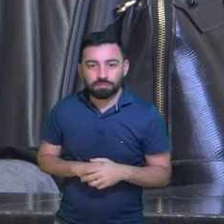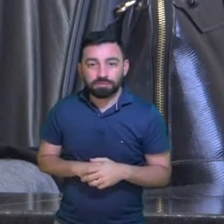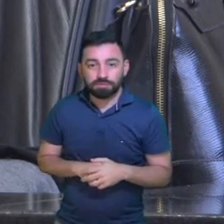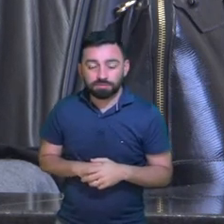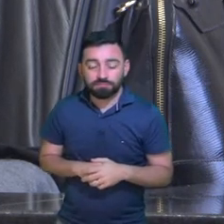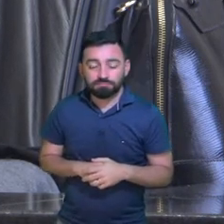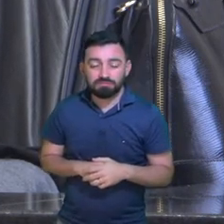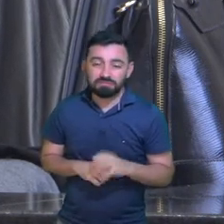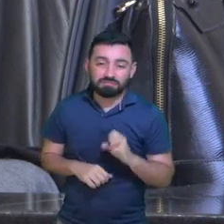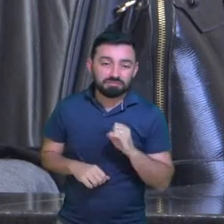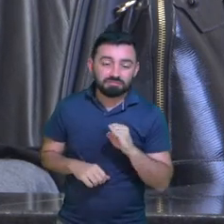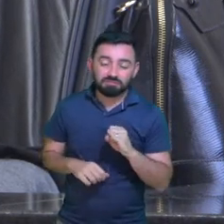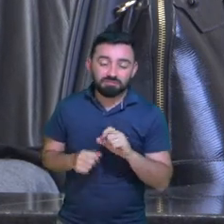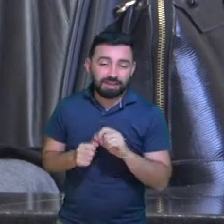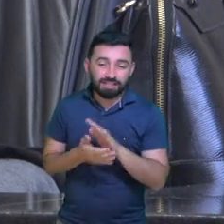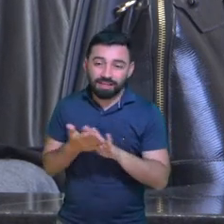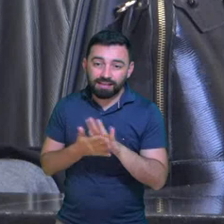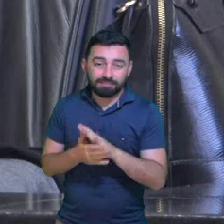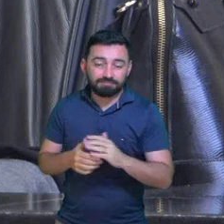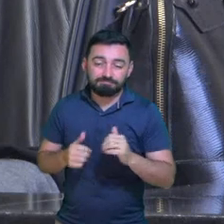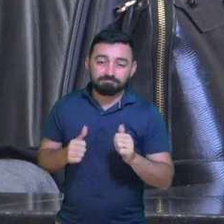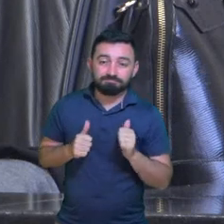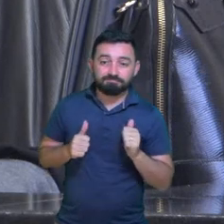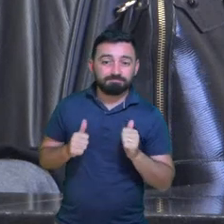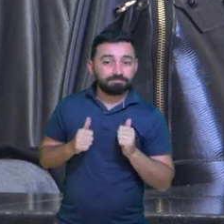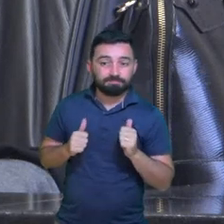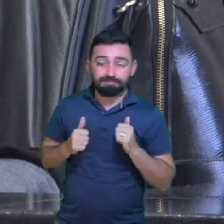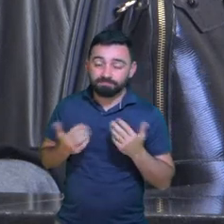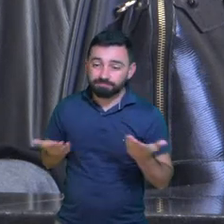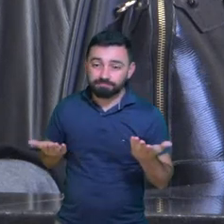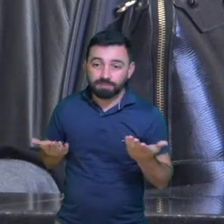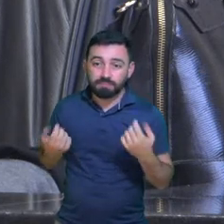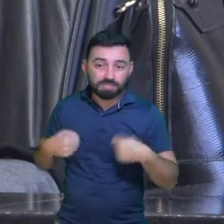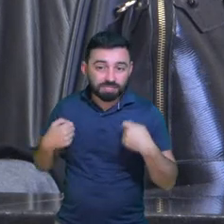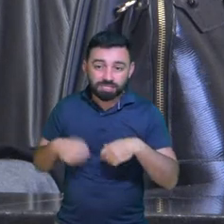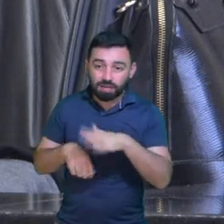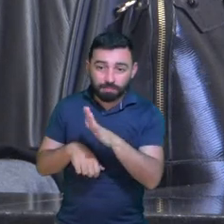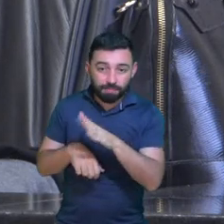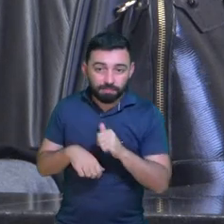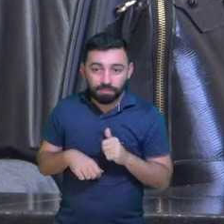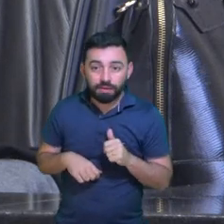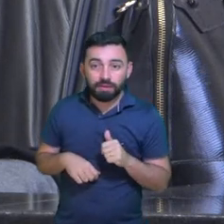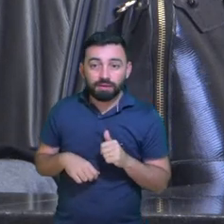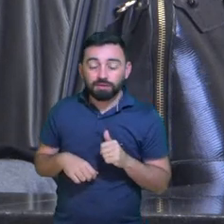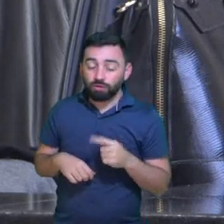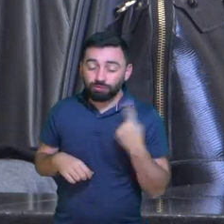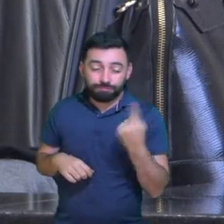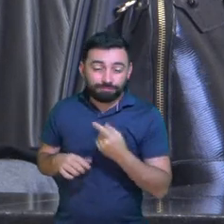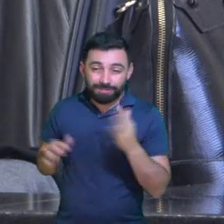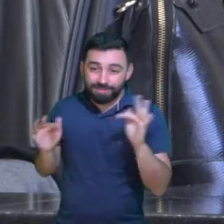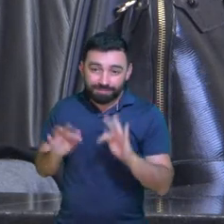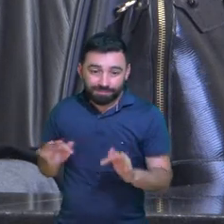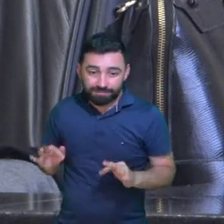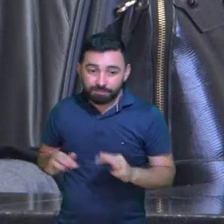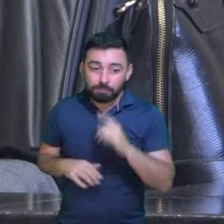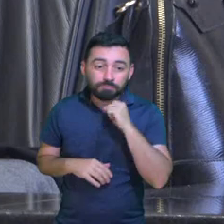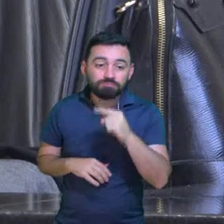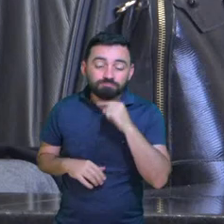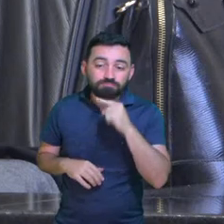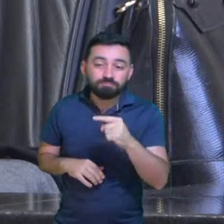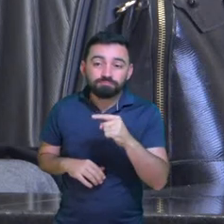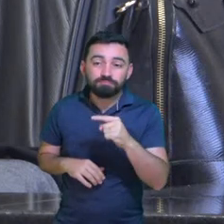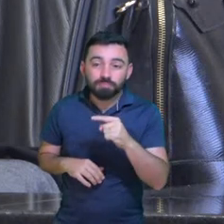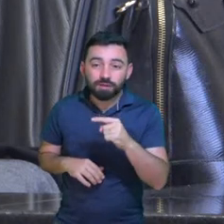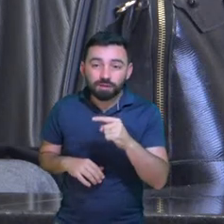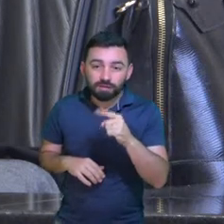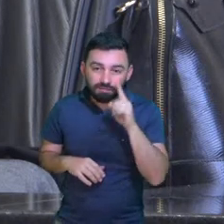entendeu deputada a gente tem que olhar isso tem que chamar a gente não fica nem um pouco feliz de ver o que a gente vê por